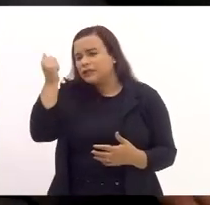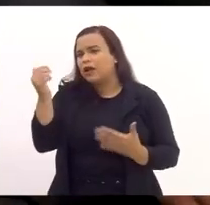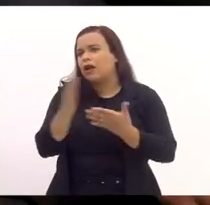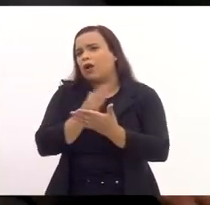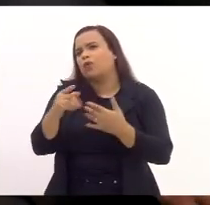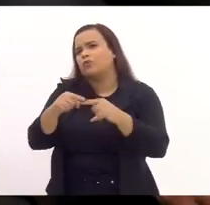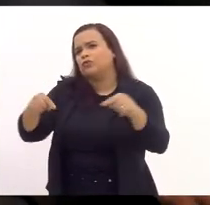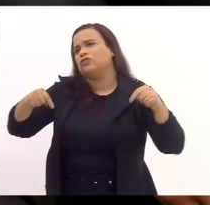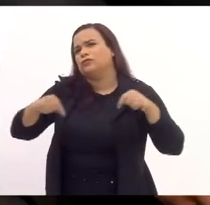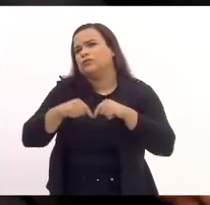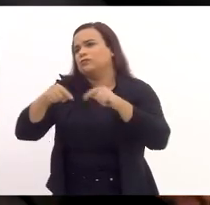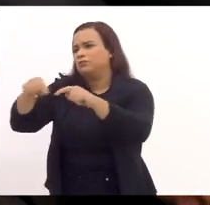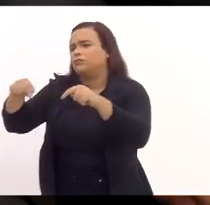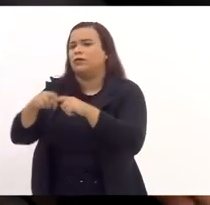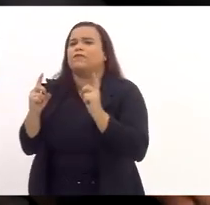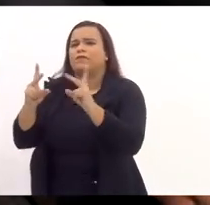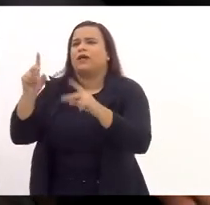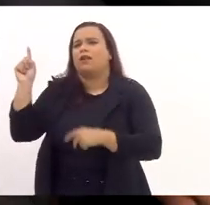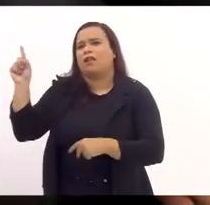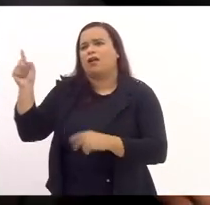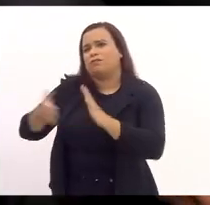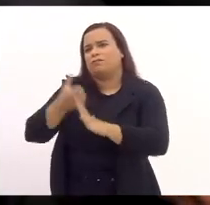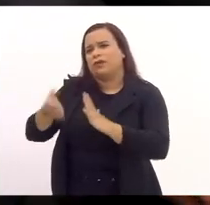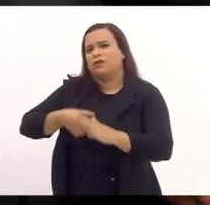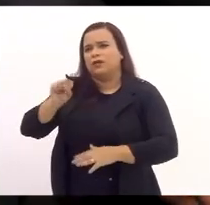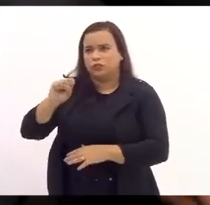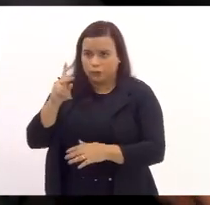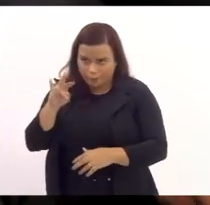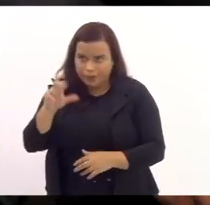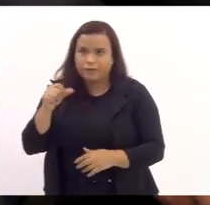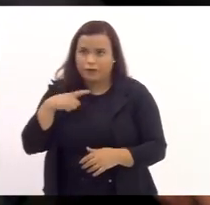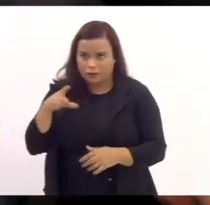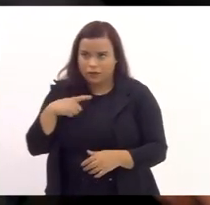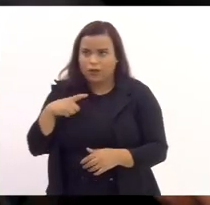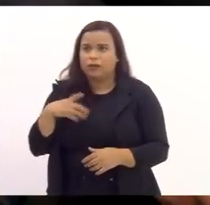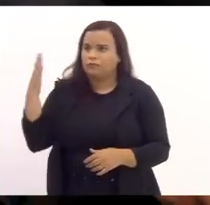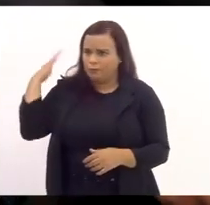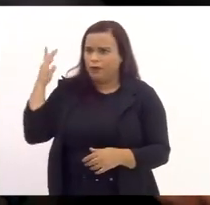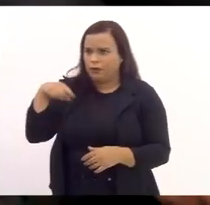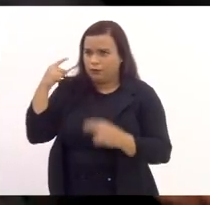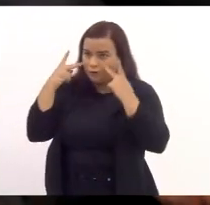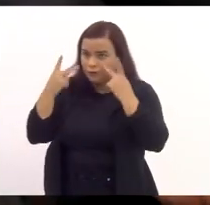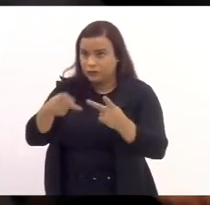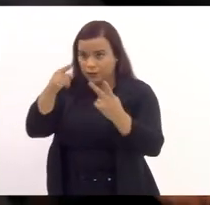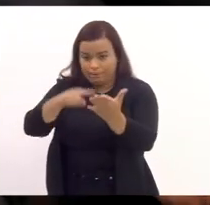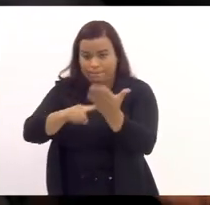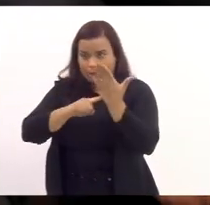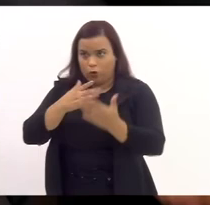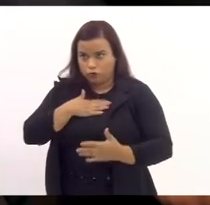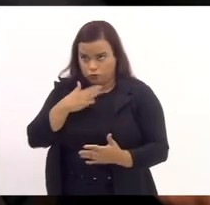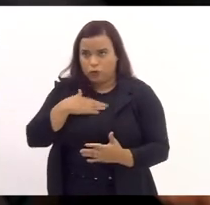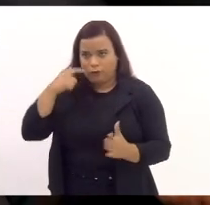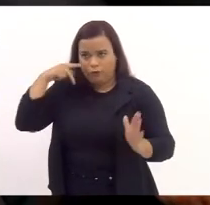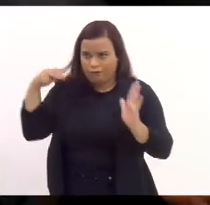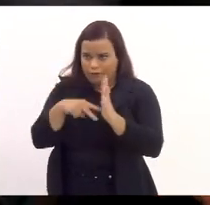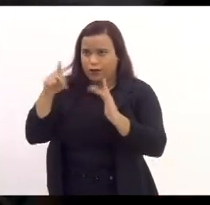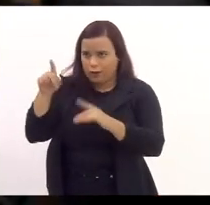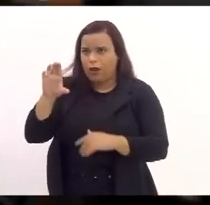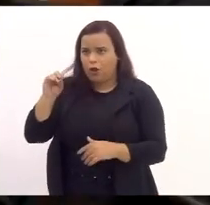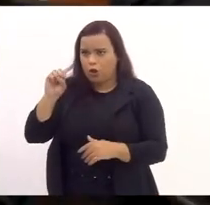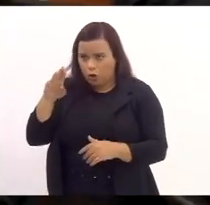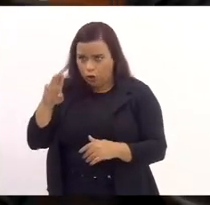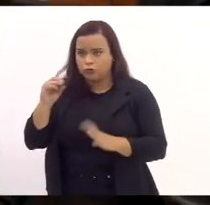terrenos vendidos pela Supervia. Inclusive, no dia que nós fizemos aquela visita, a senhora mostrou esse terreno na estação de Cosmo, numa